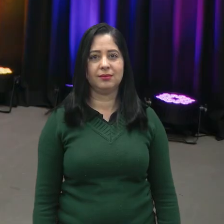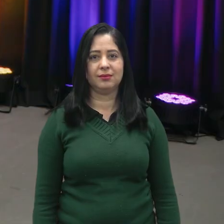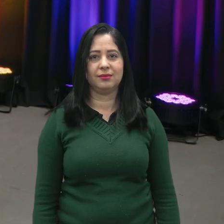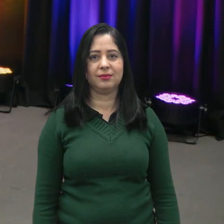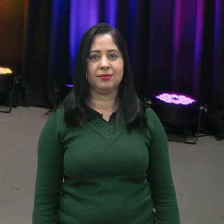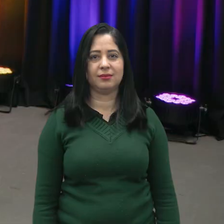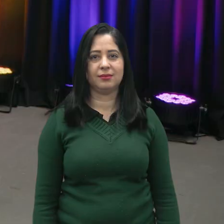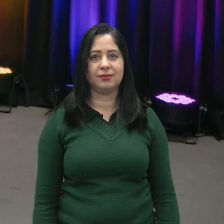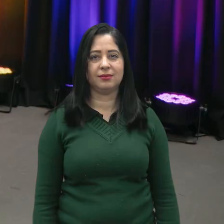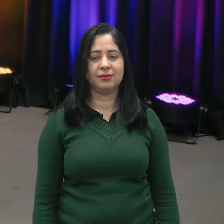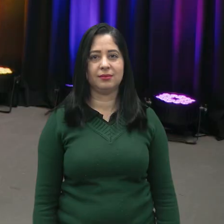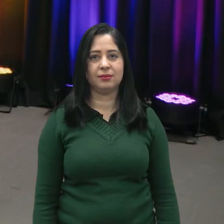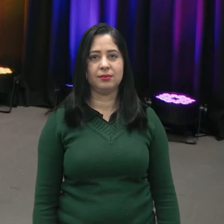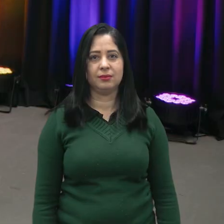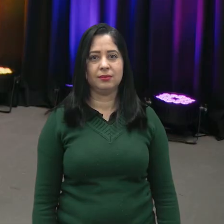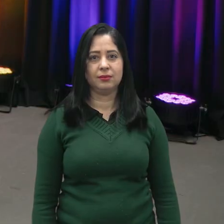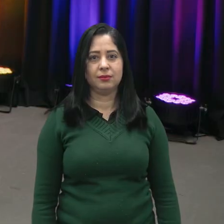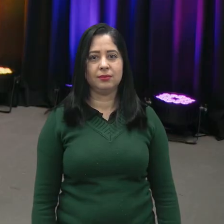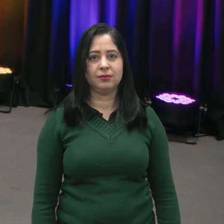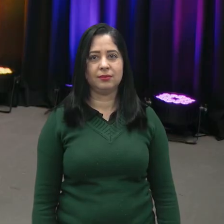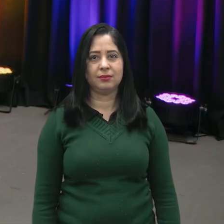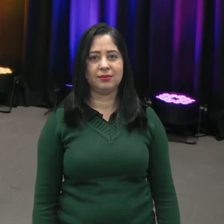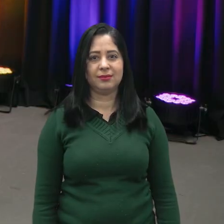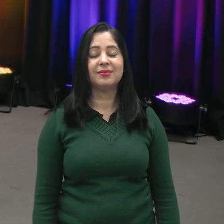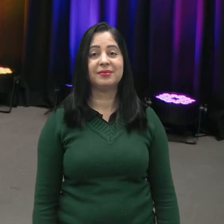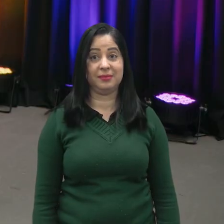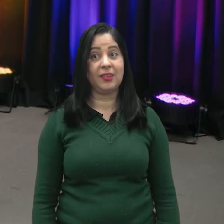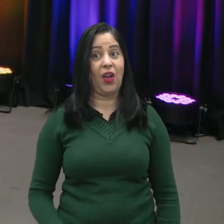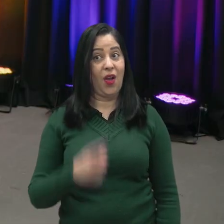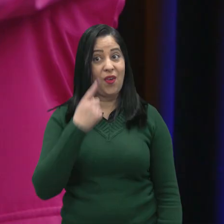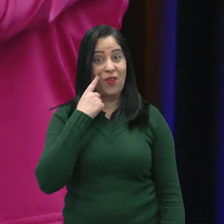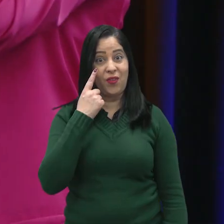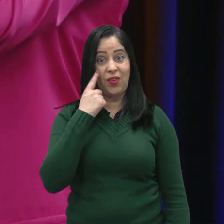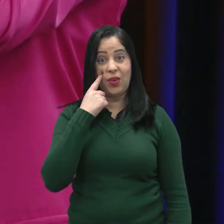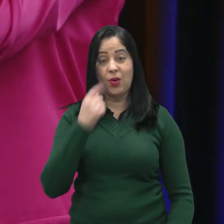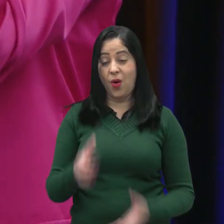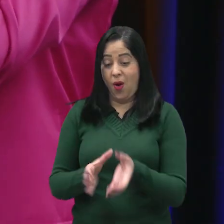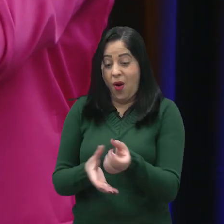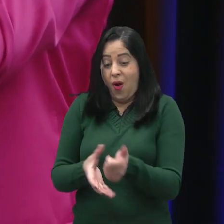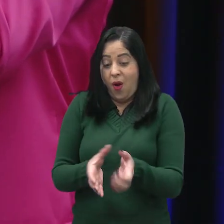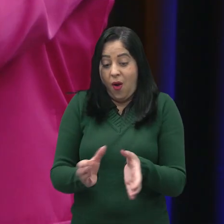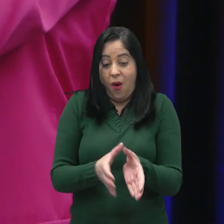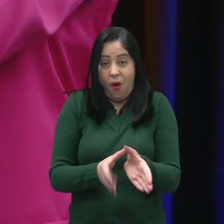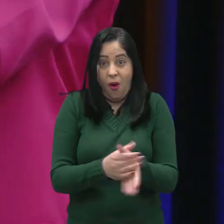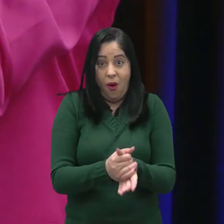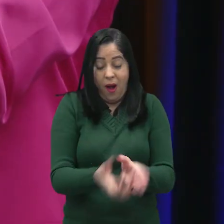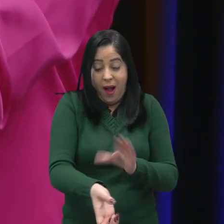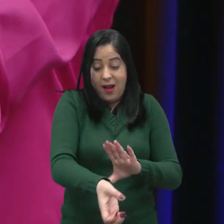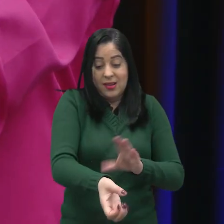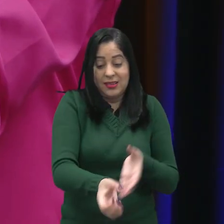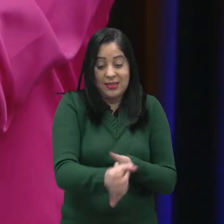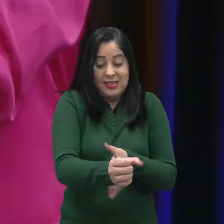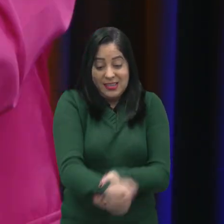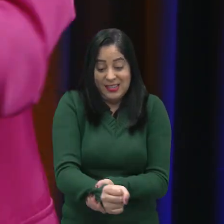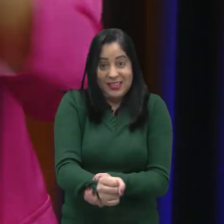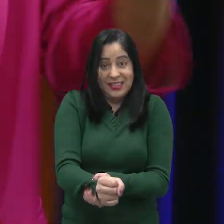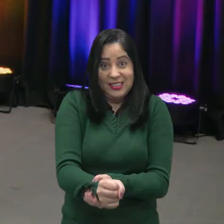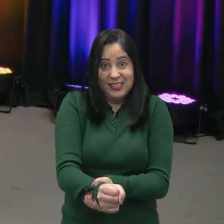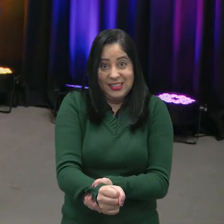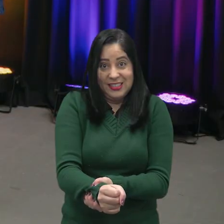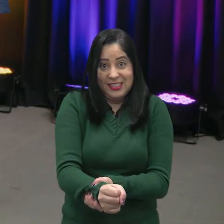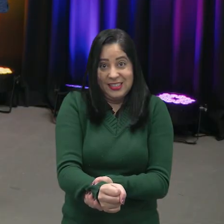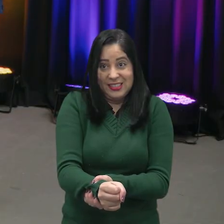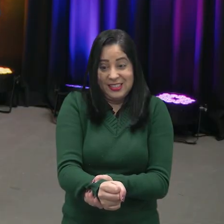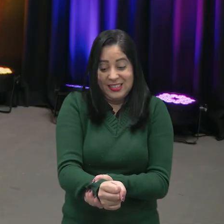mulher faz assim, né? Faz Não, assim, não é nada gasta disso. muita energia aqui, né? Ó. Olha, gente, tá vendo que tudo Tirou. é técnica? Muito bom. Mais uma